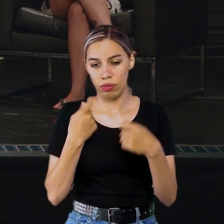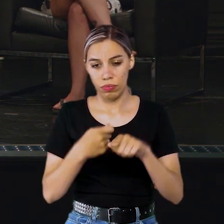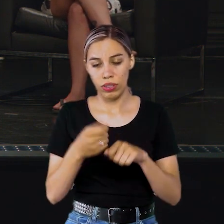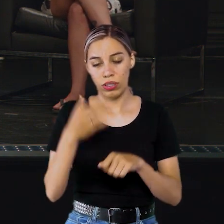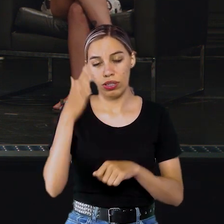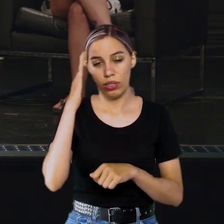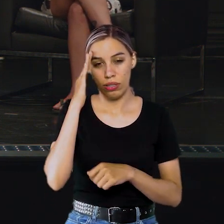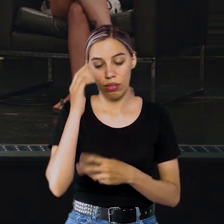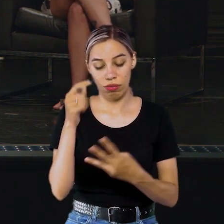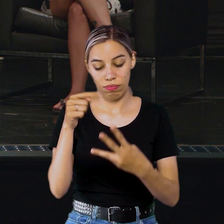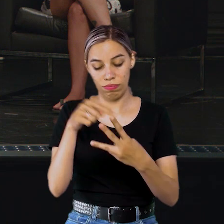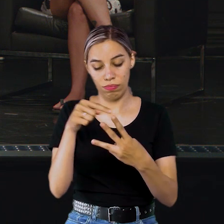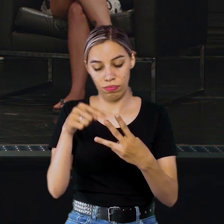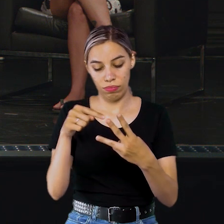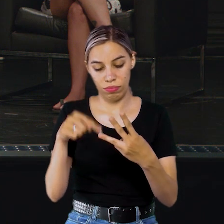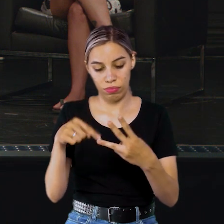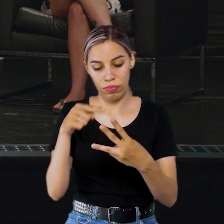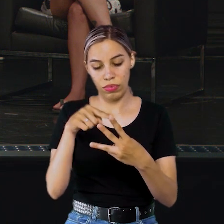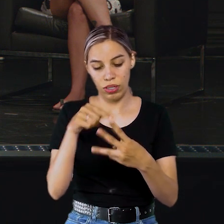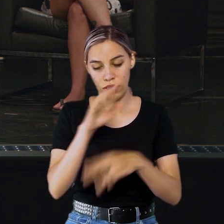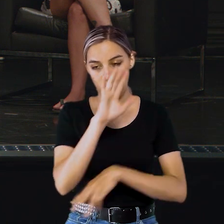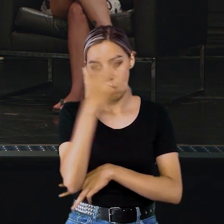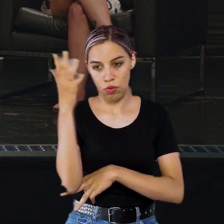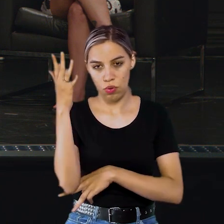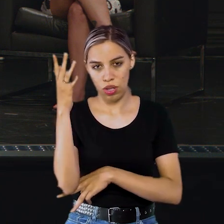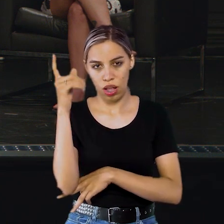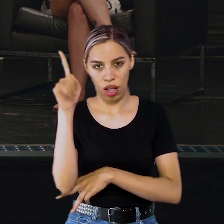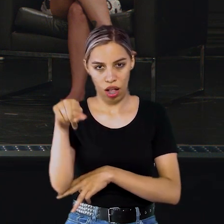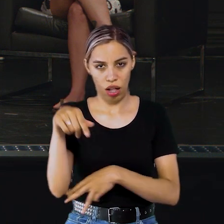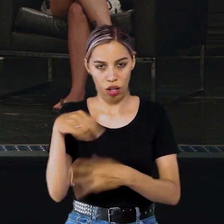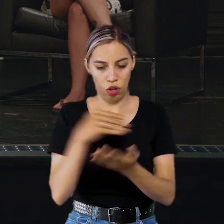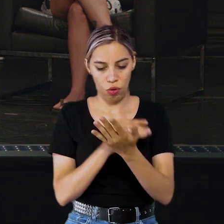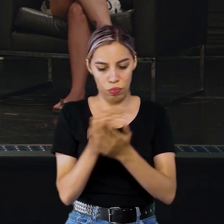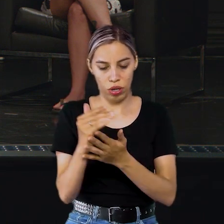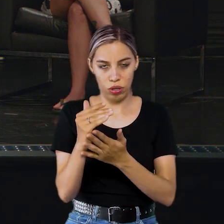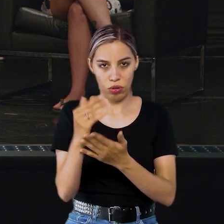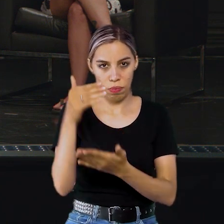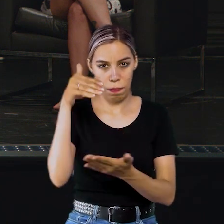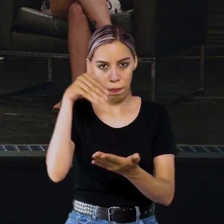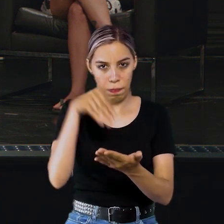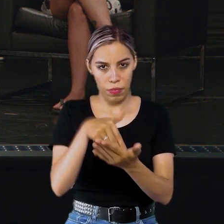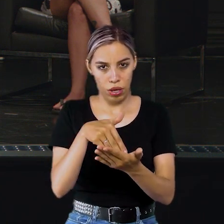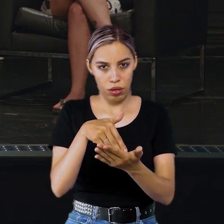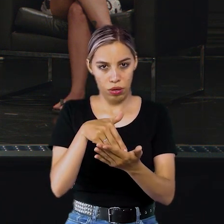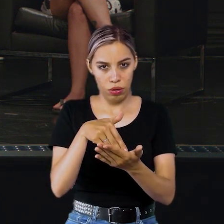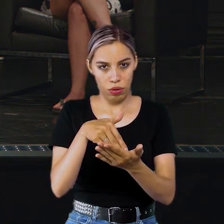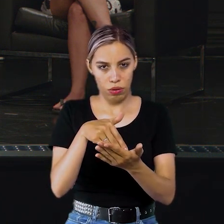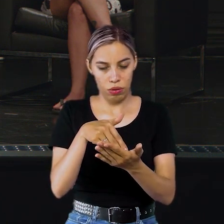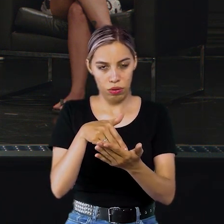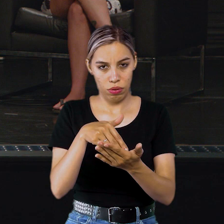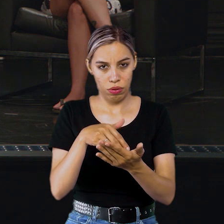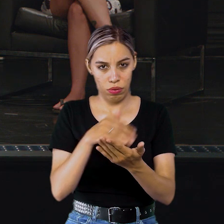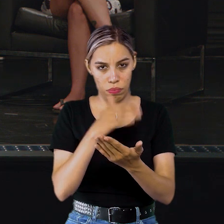coisas: que a natureza é o começo e meio o fim. Esse é essencial.